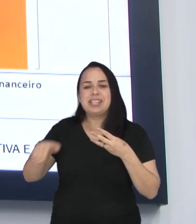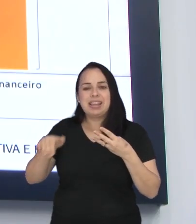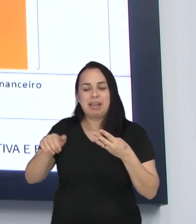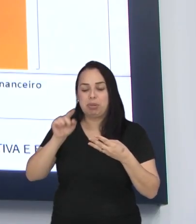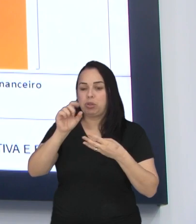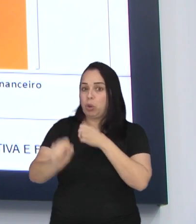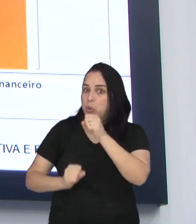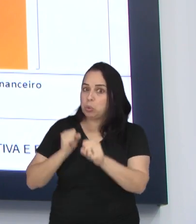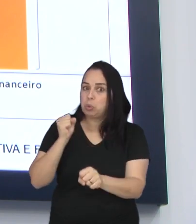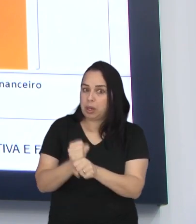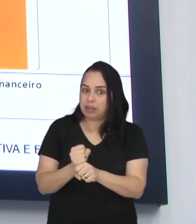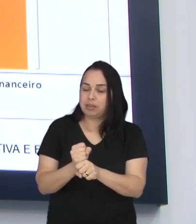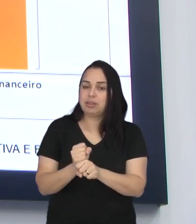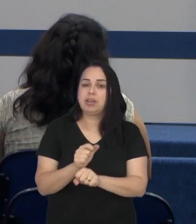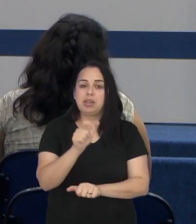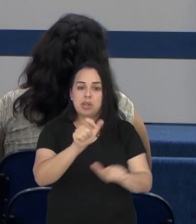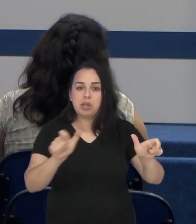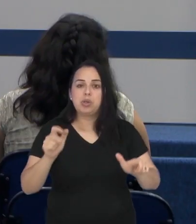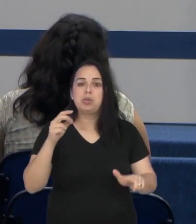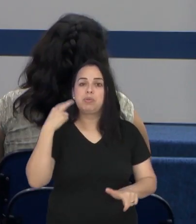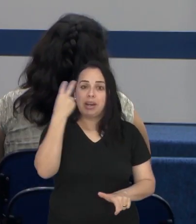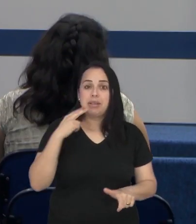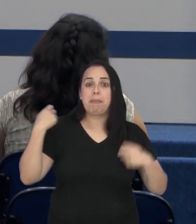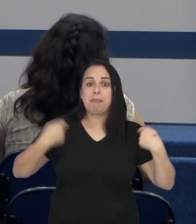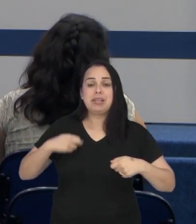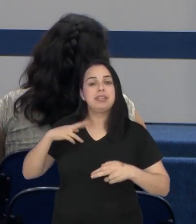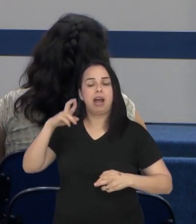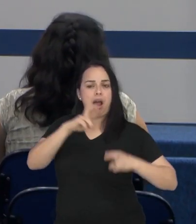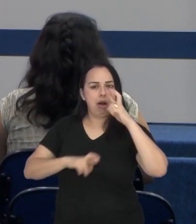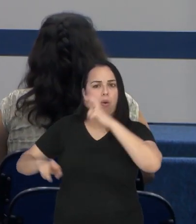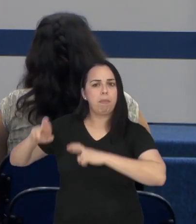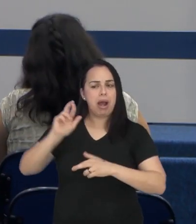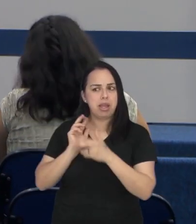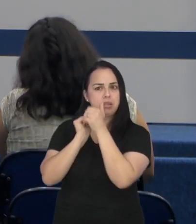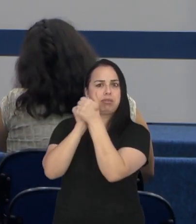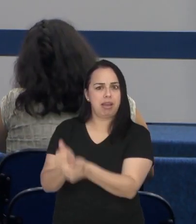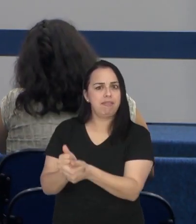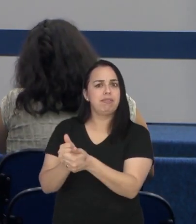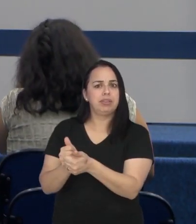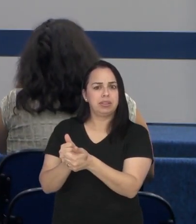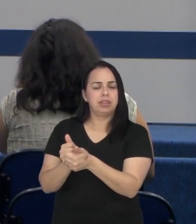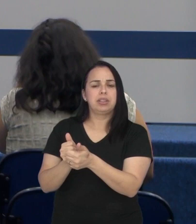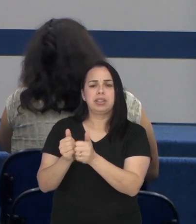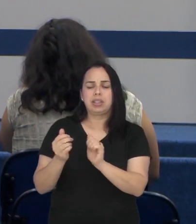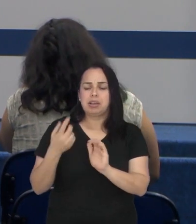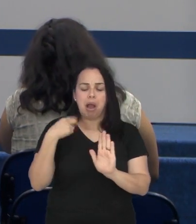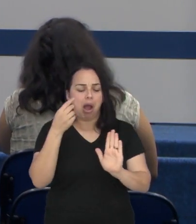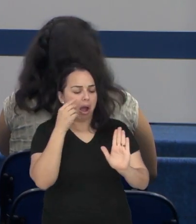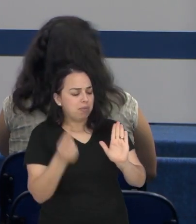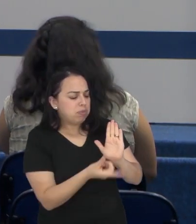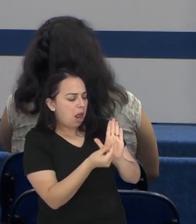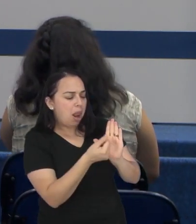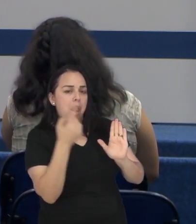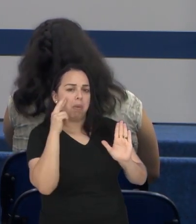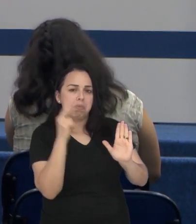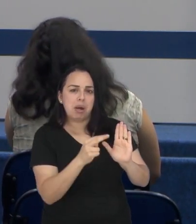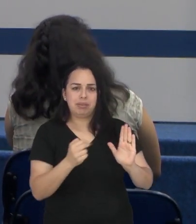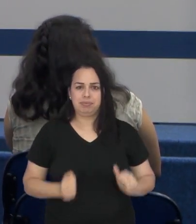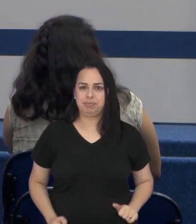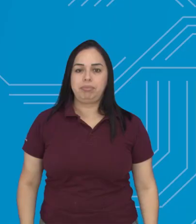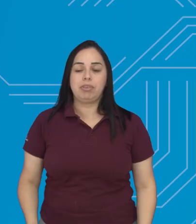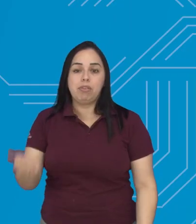o que também ajudou, segundo a secretária adjunta de Administração e Finanças, foi estabilidade da dívida do